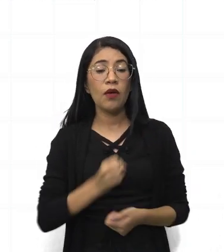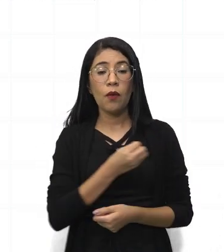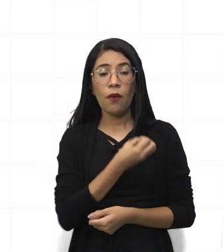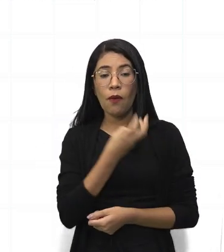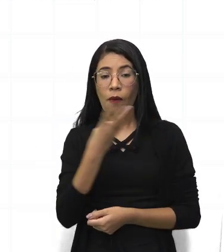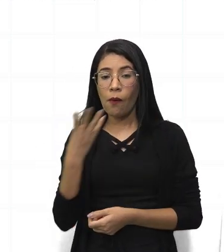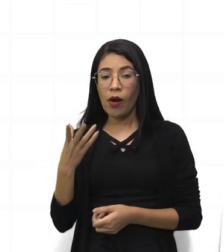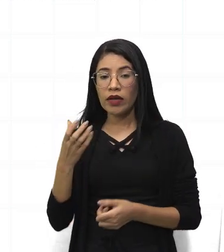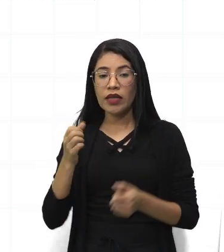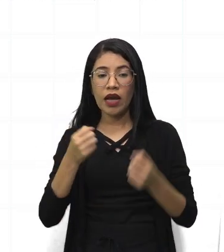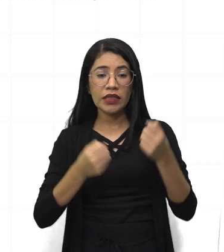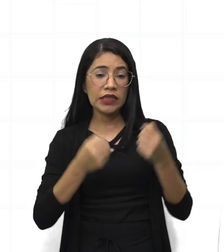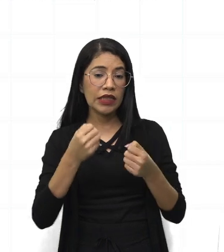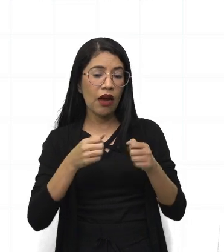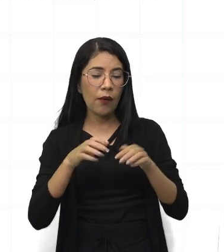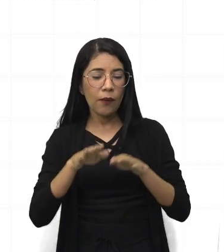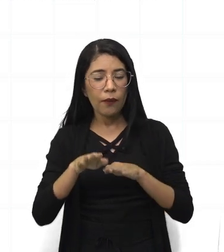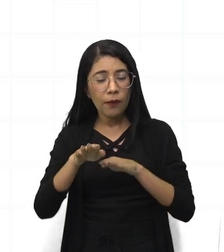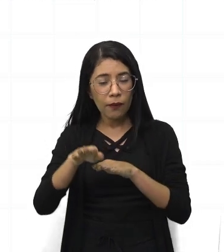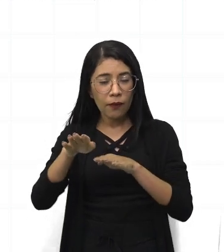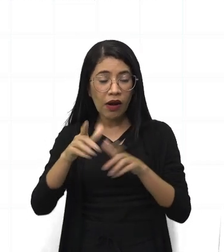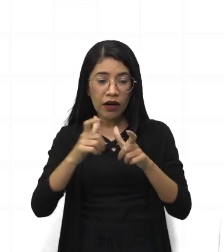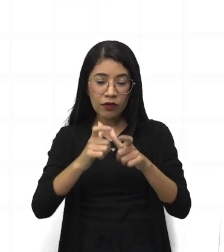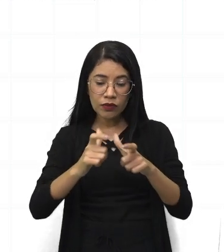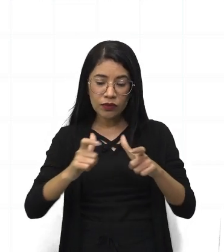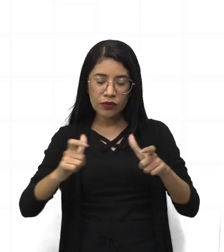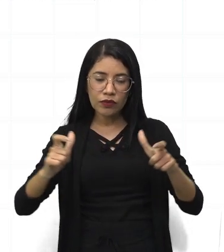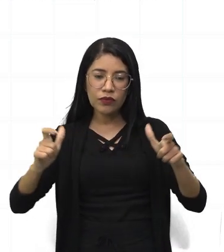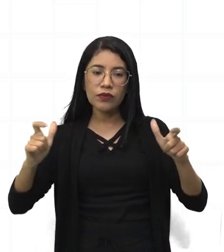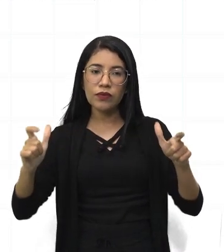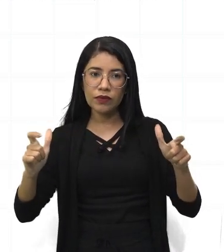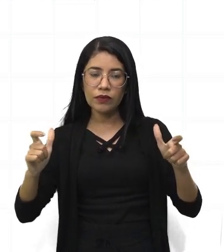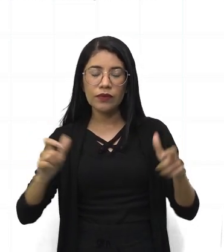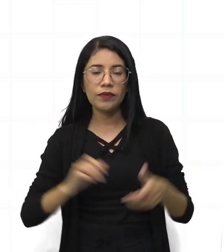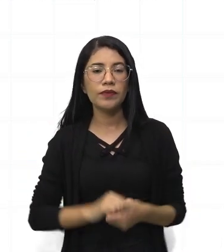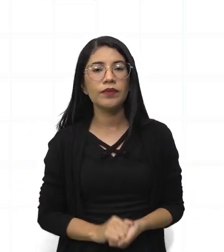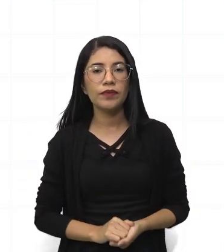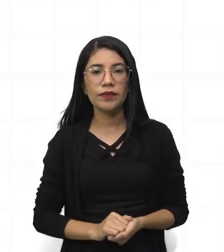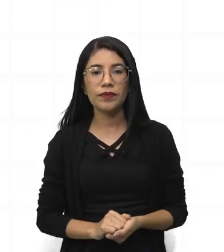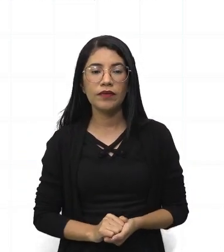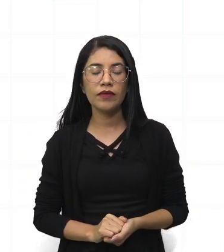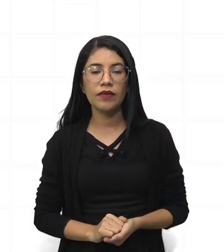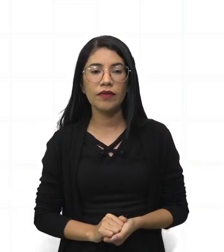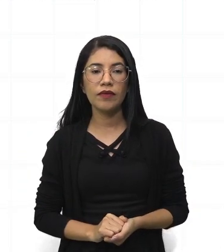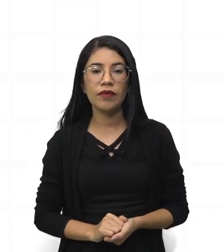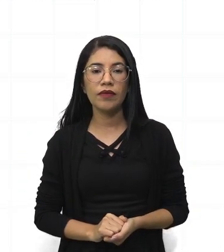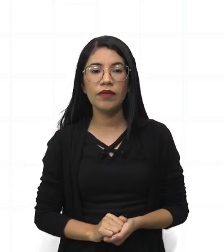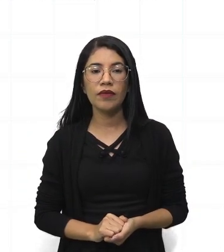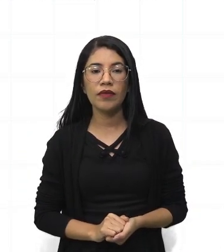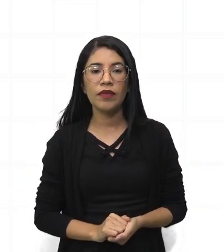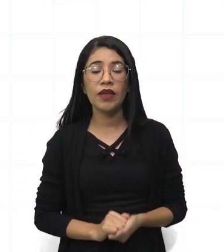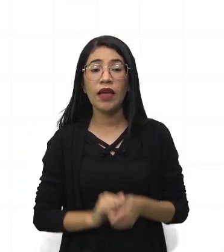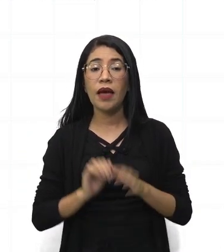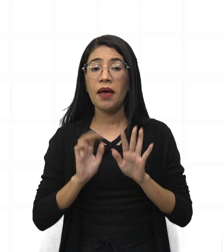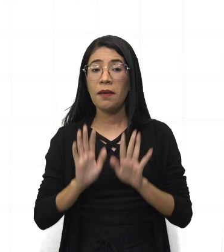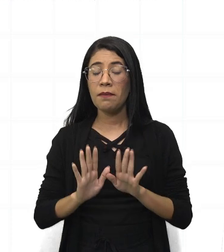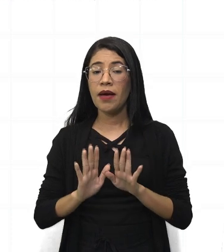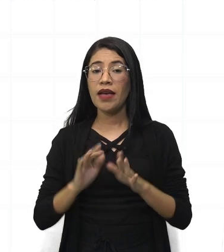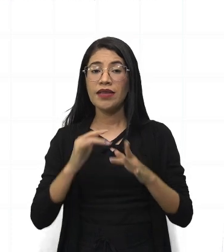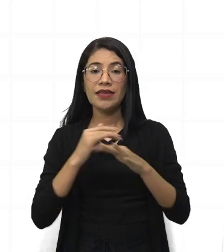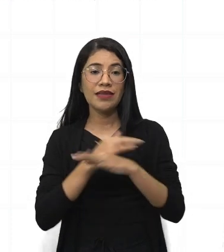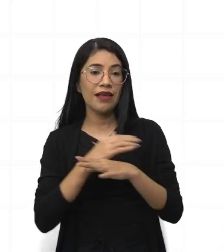de veículos em circulação vem crescendo em larga escala. Só que a cidade